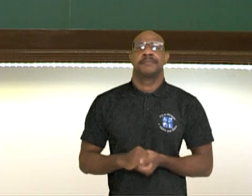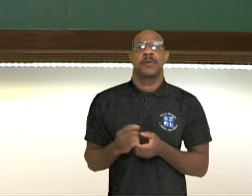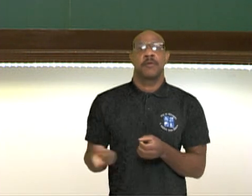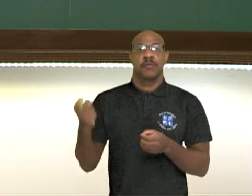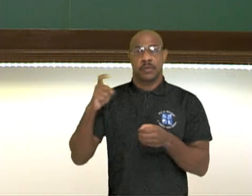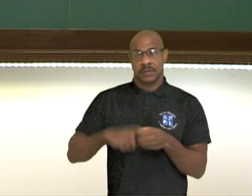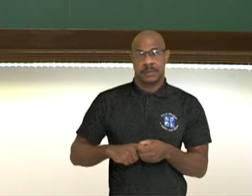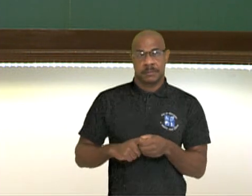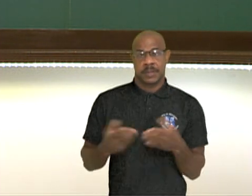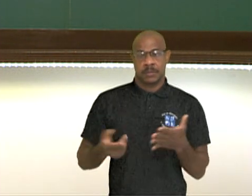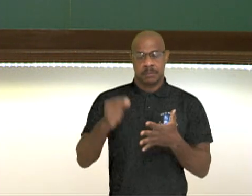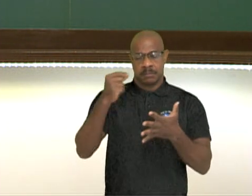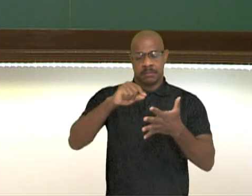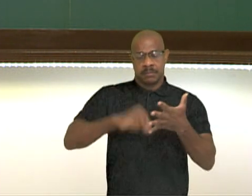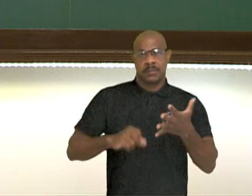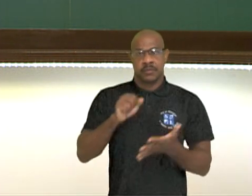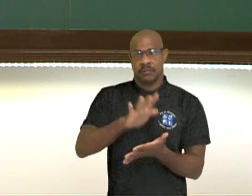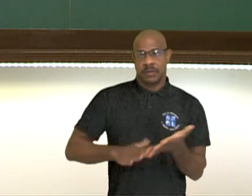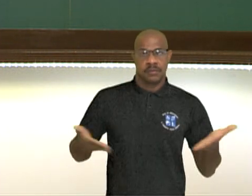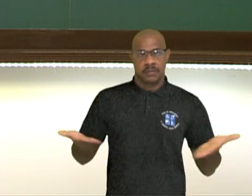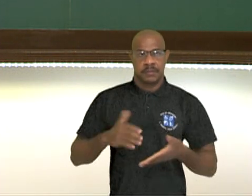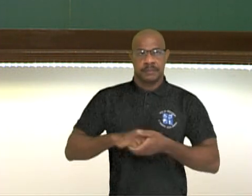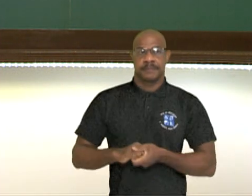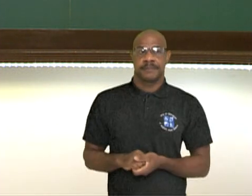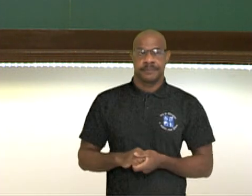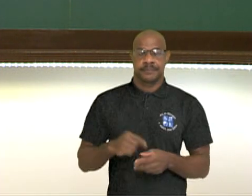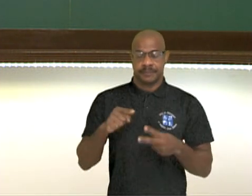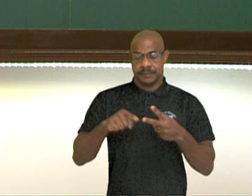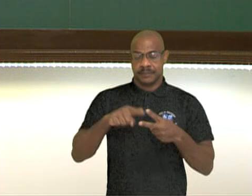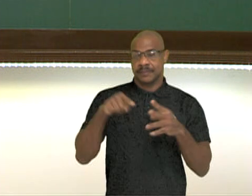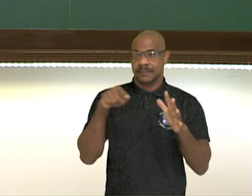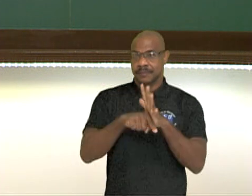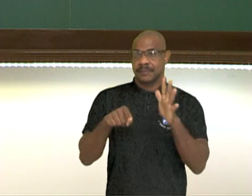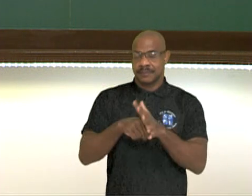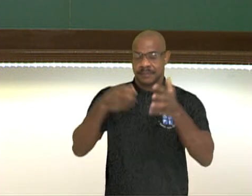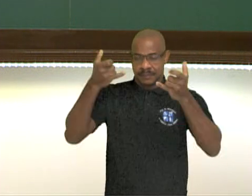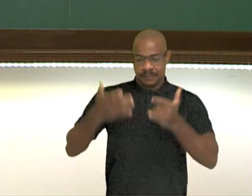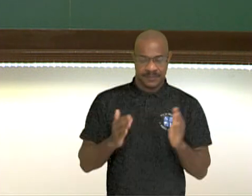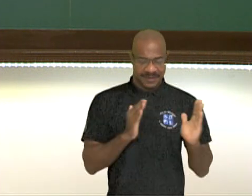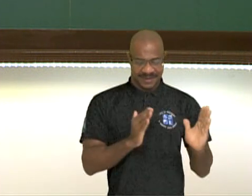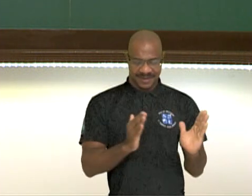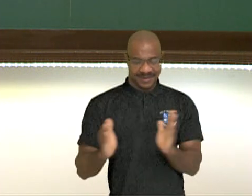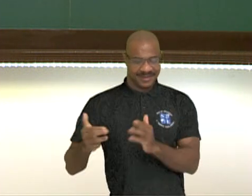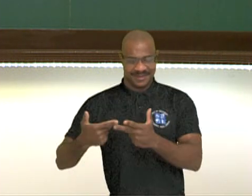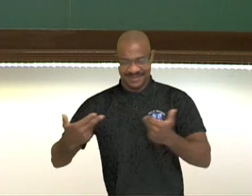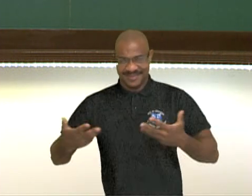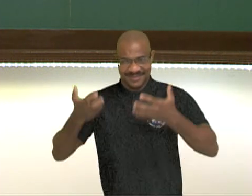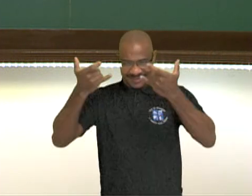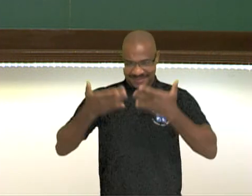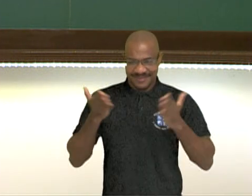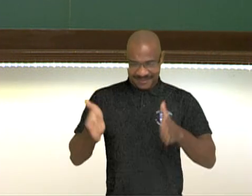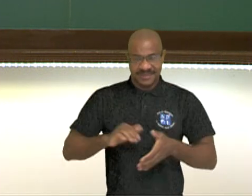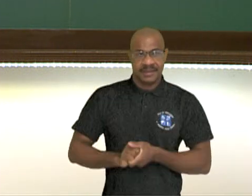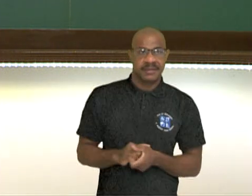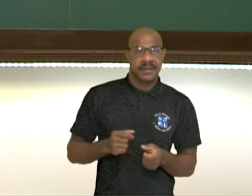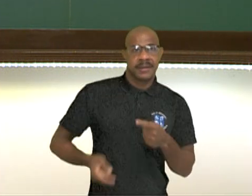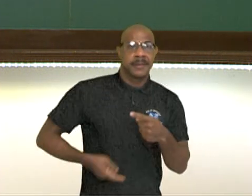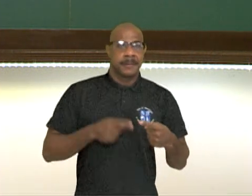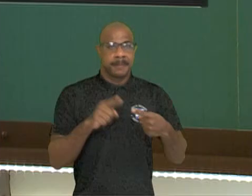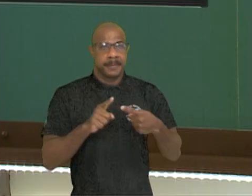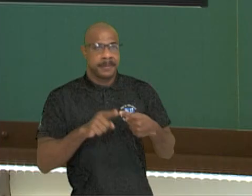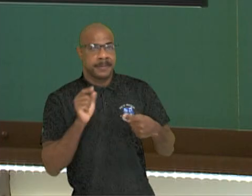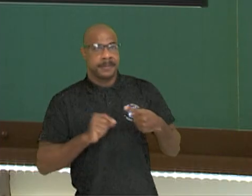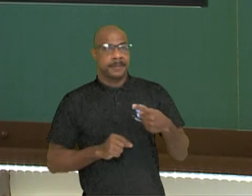Voltamos com a correção da atividade. Então, ficaram duas perguntinhas sobre as eras geológicas para vocês responderem. A primeira